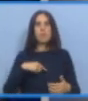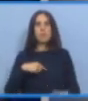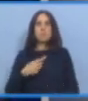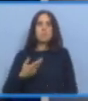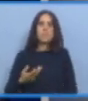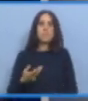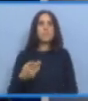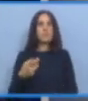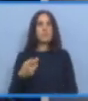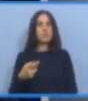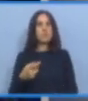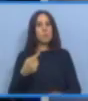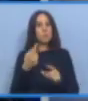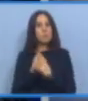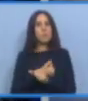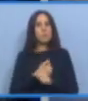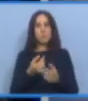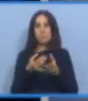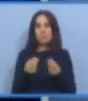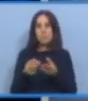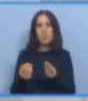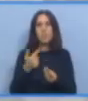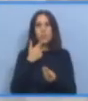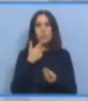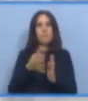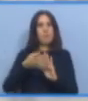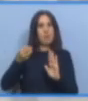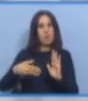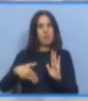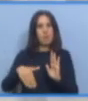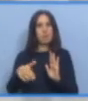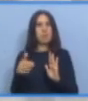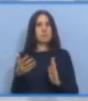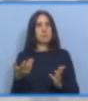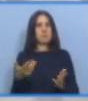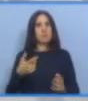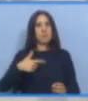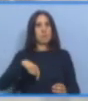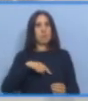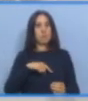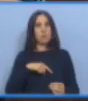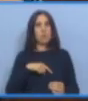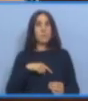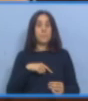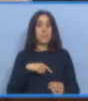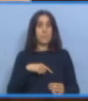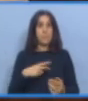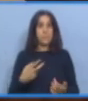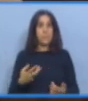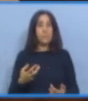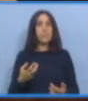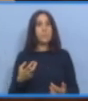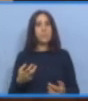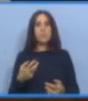nós consumirmos muitos materiais que vão ser desperdício, em que nós utilizamos